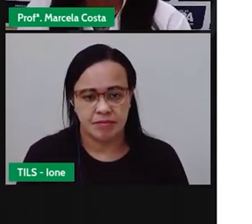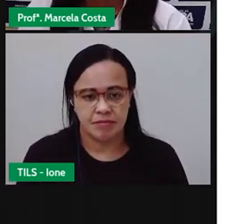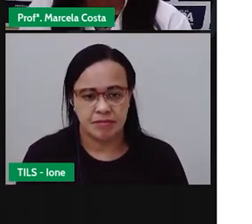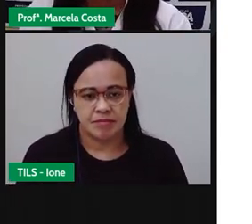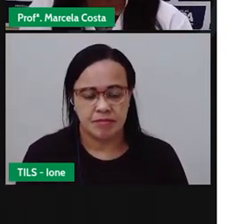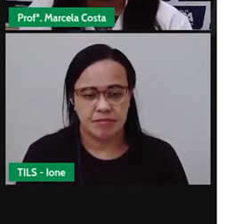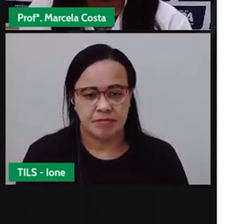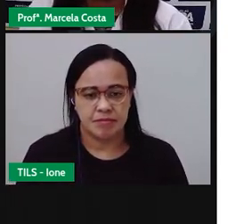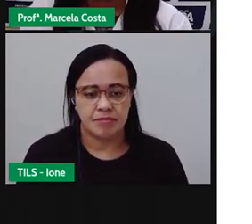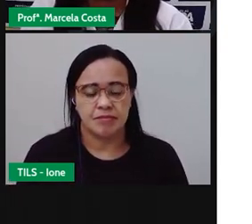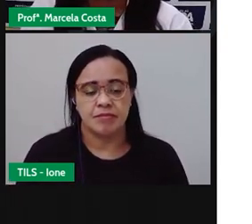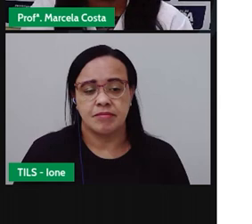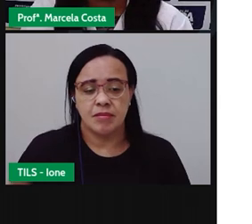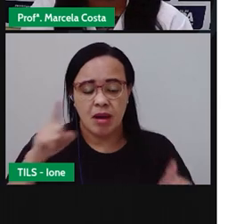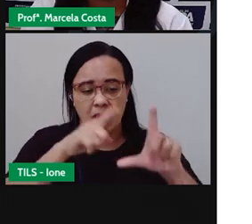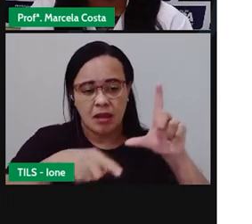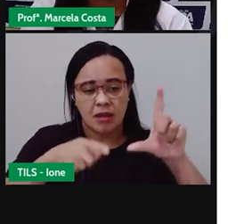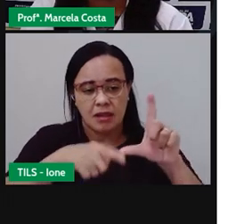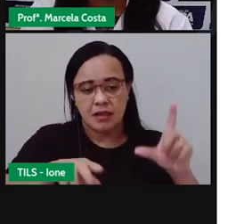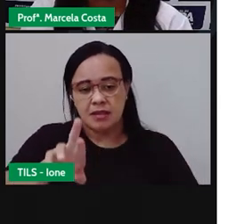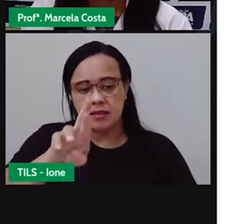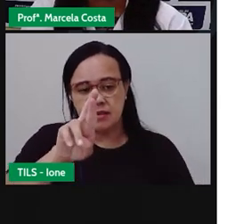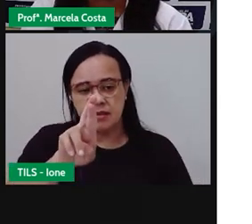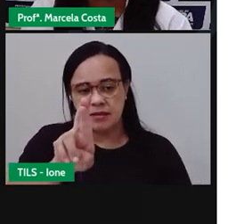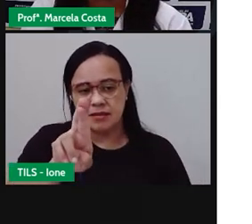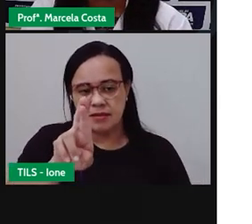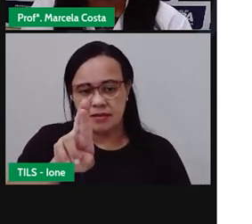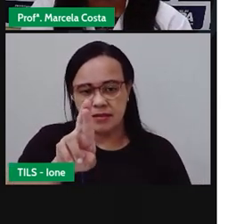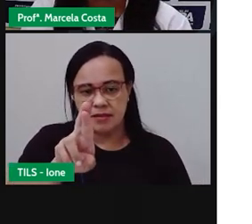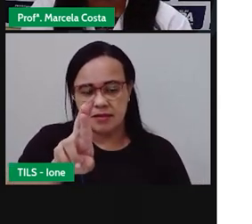e olha a letra Rei palavra